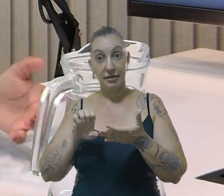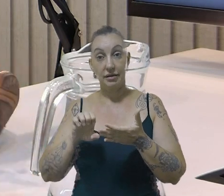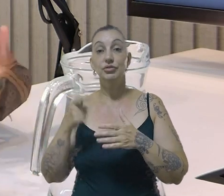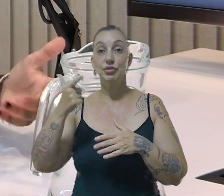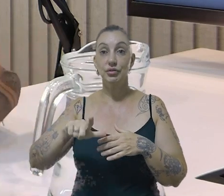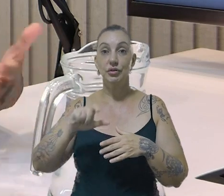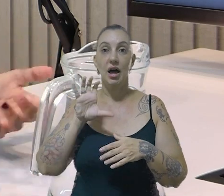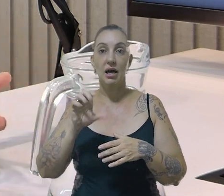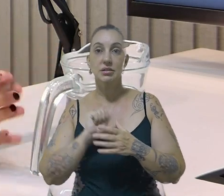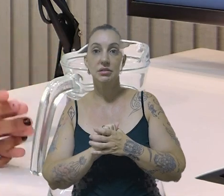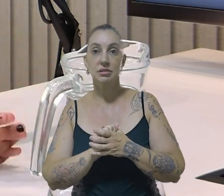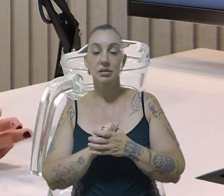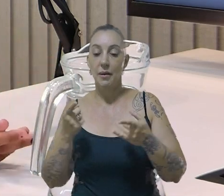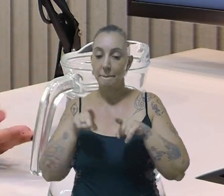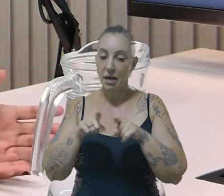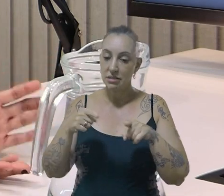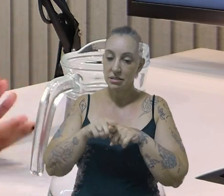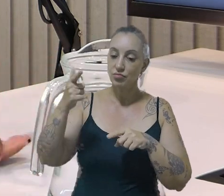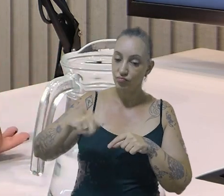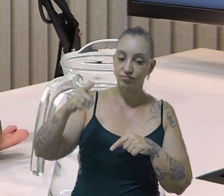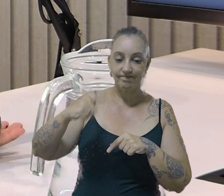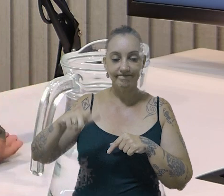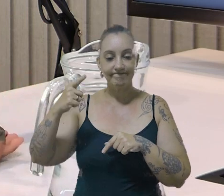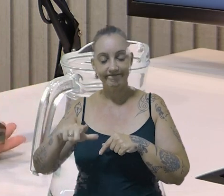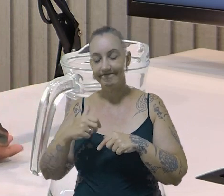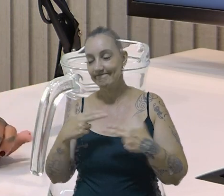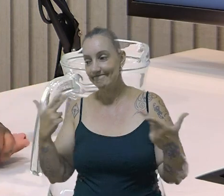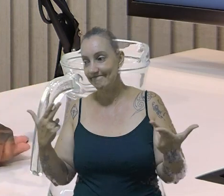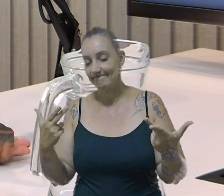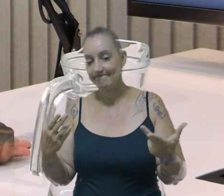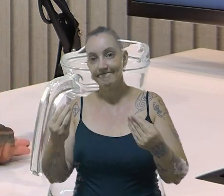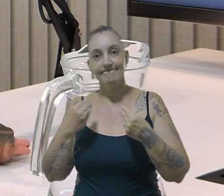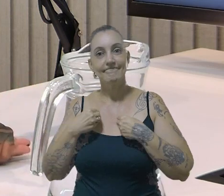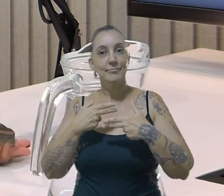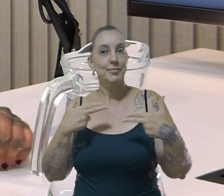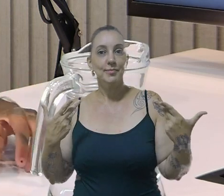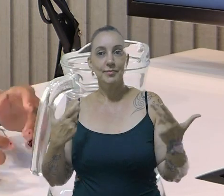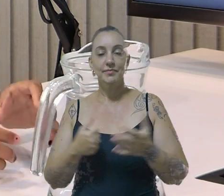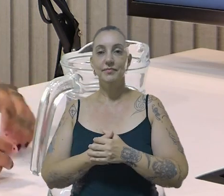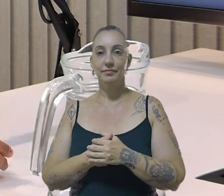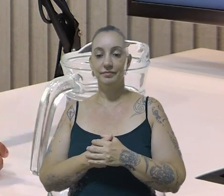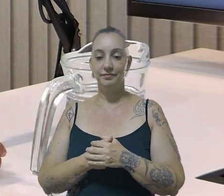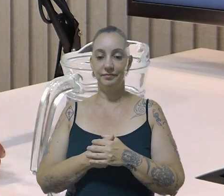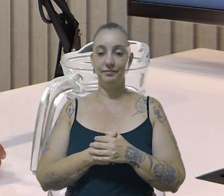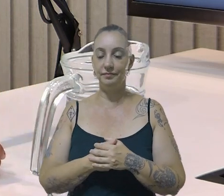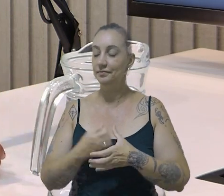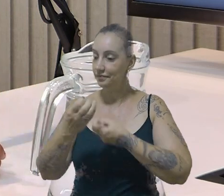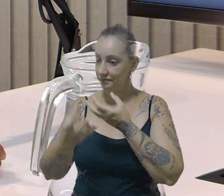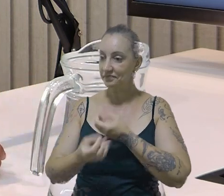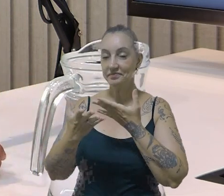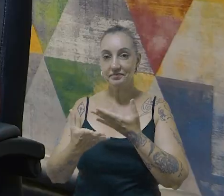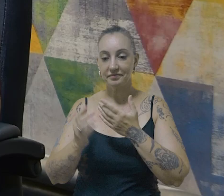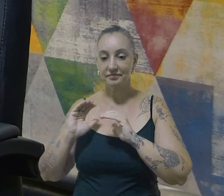aí é isso né Essa coisa dos parceiros que se repetem é uma é um dado do do da minha trajetória que a isso